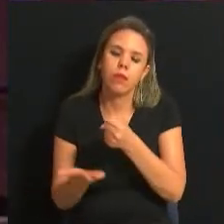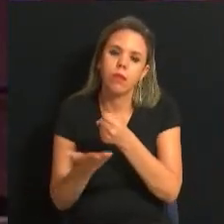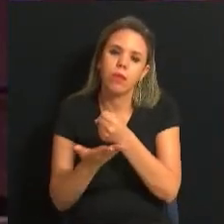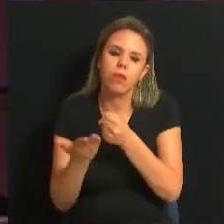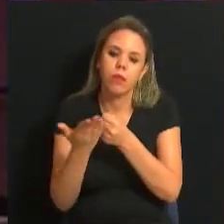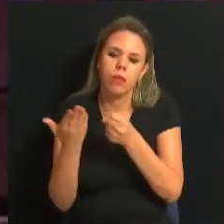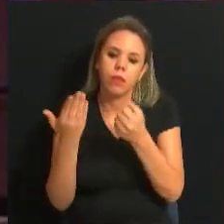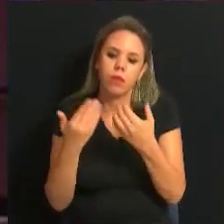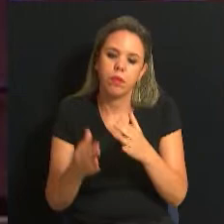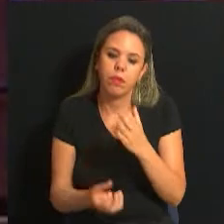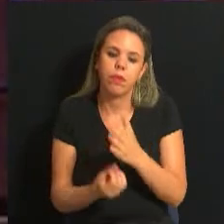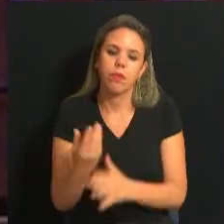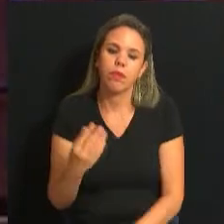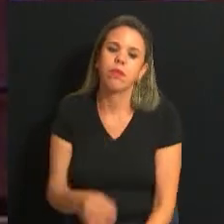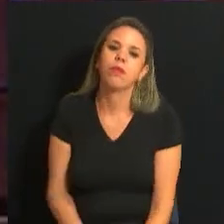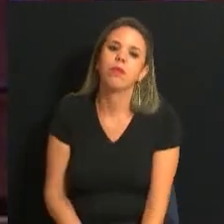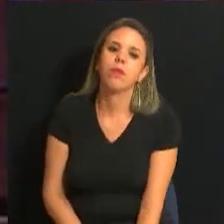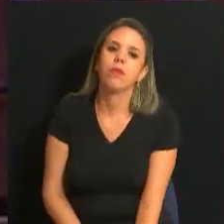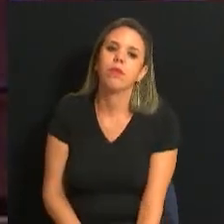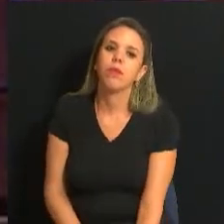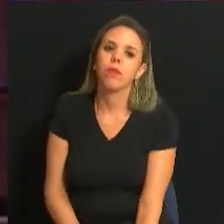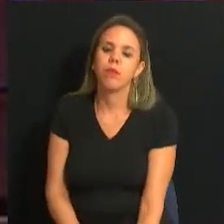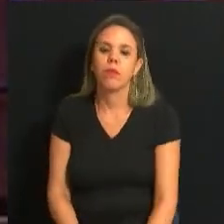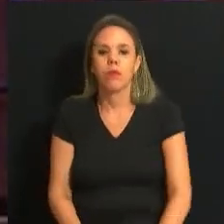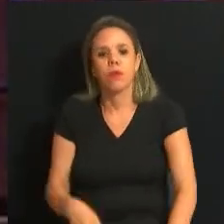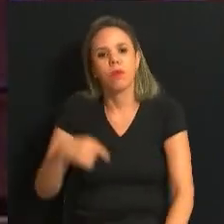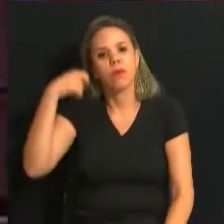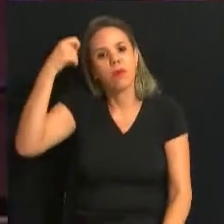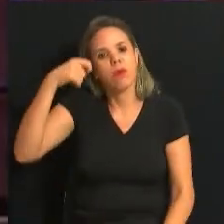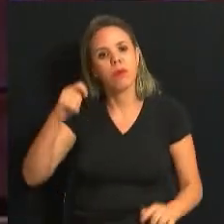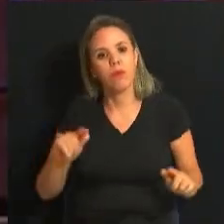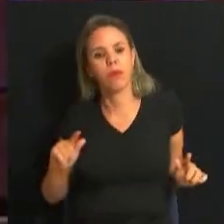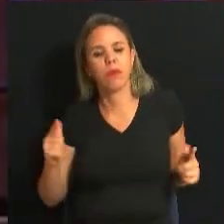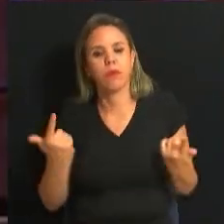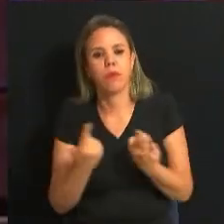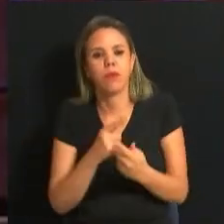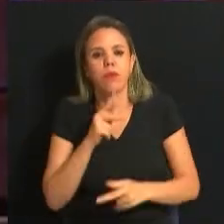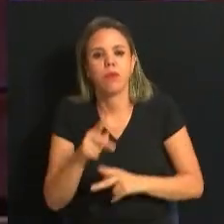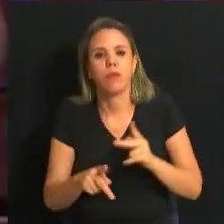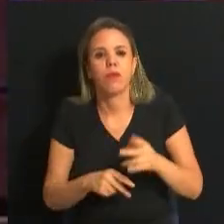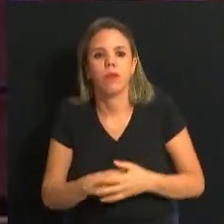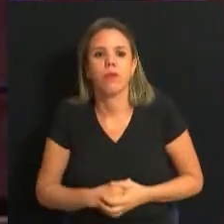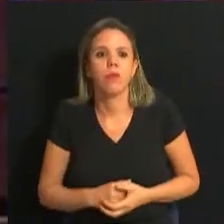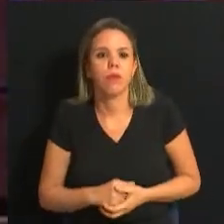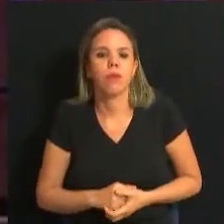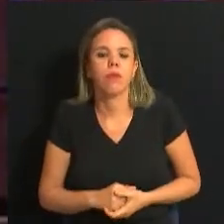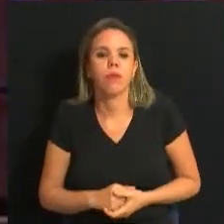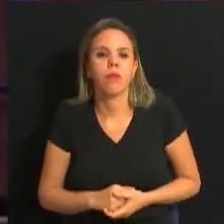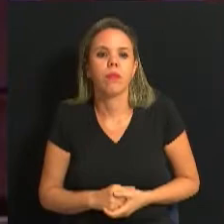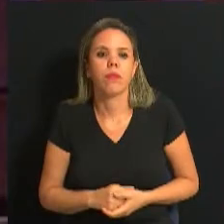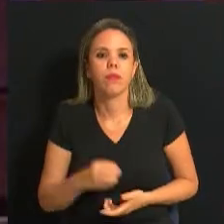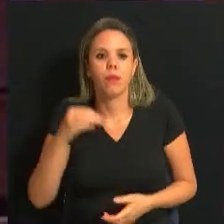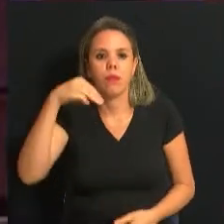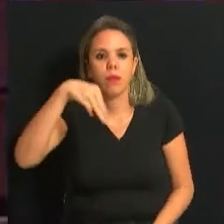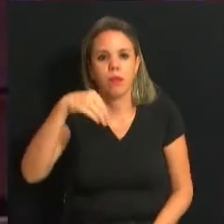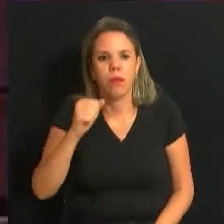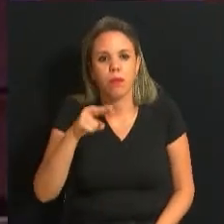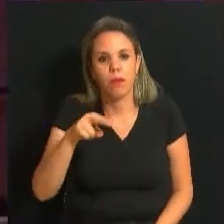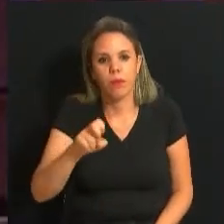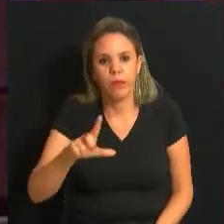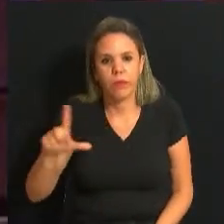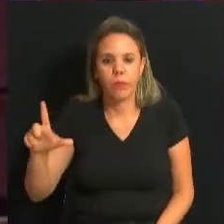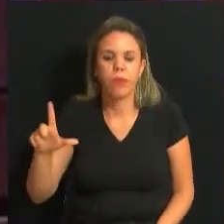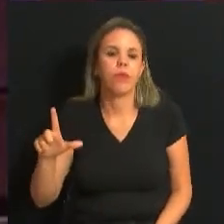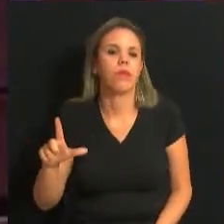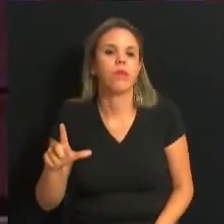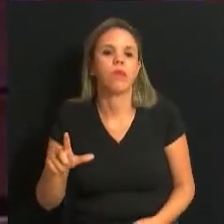estopim, para que esses artistas, esse grupo de artistas, depois incluindo Manuel Bandeira, e veio Carlos